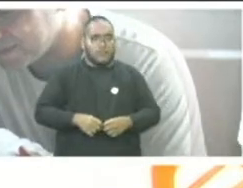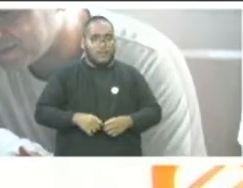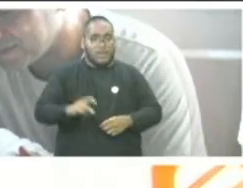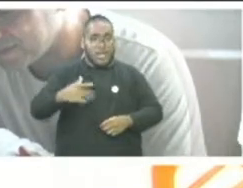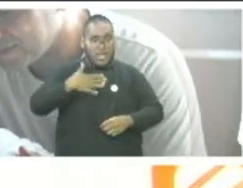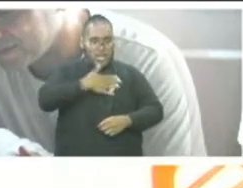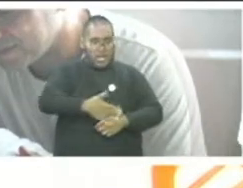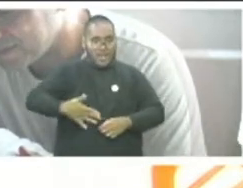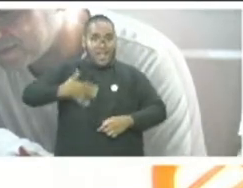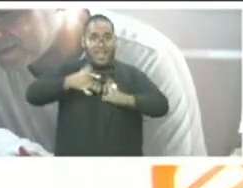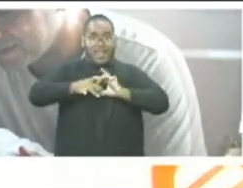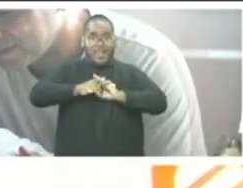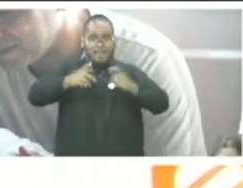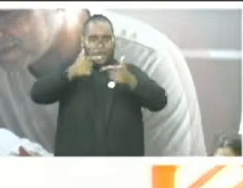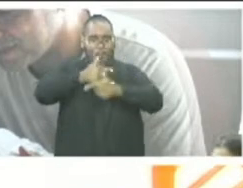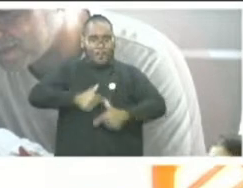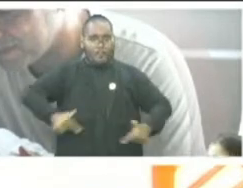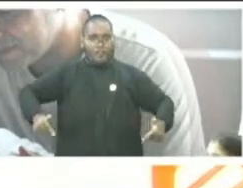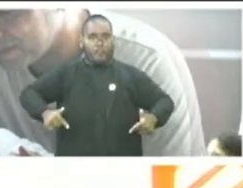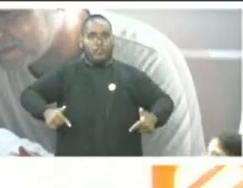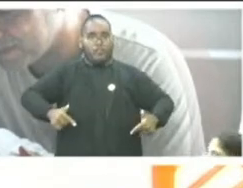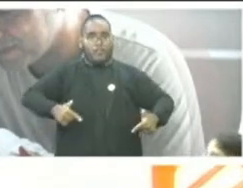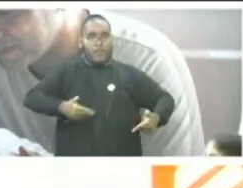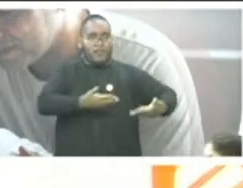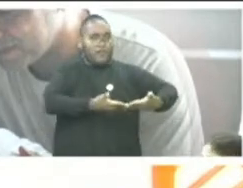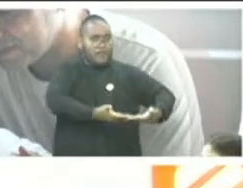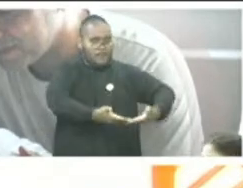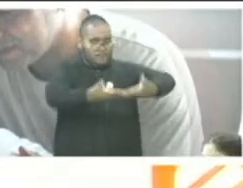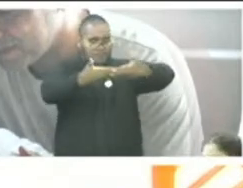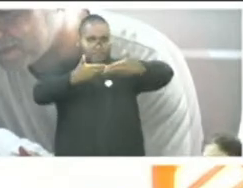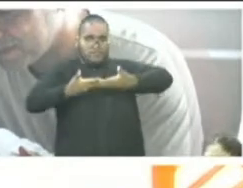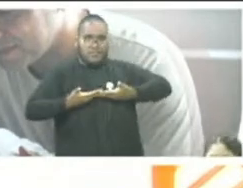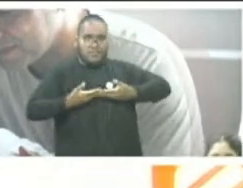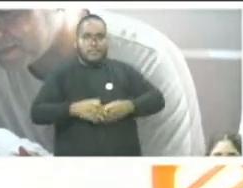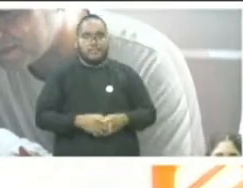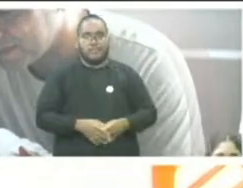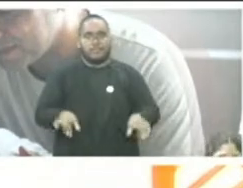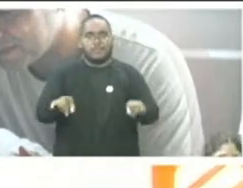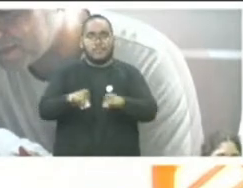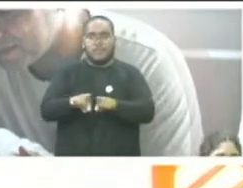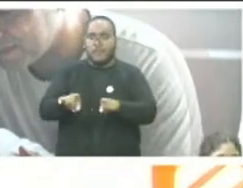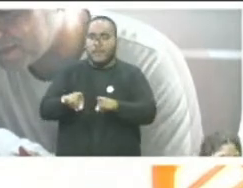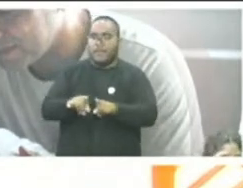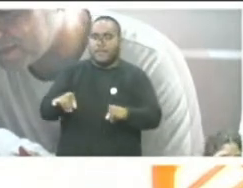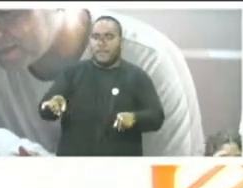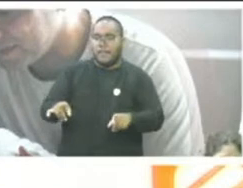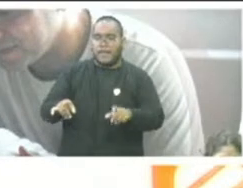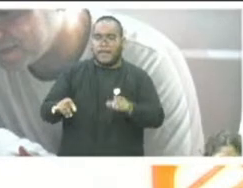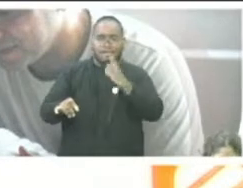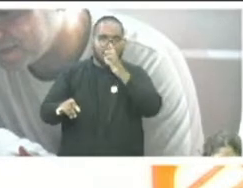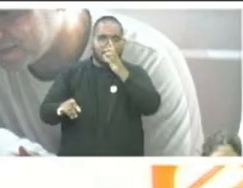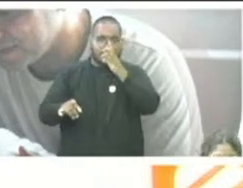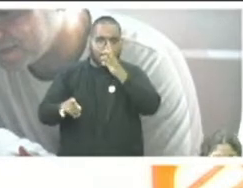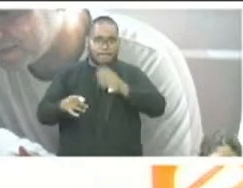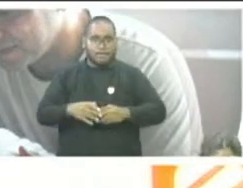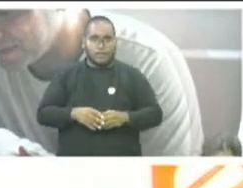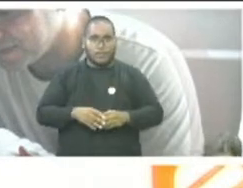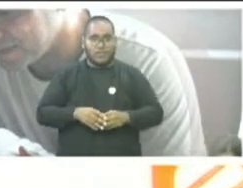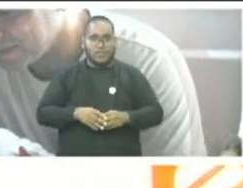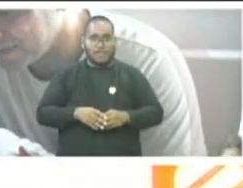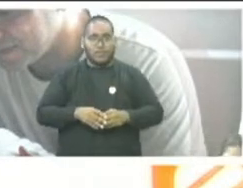fique livre para receber esse bebê. A passagem, a dinâmica do campo de passagem desse bebê pode